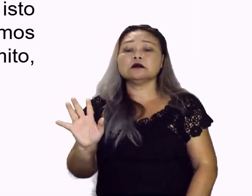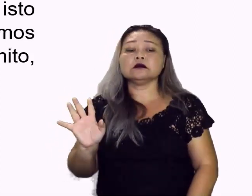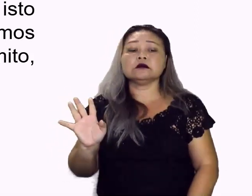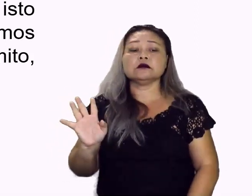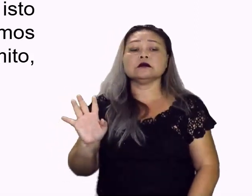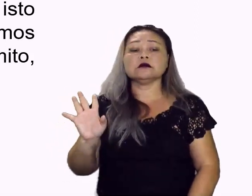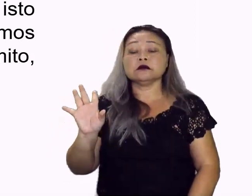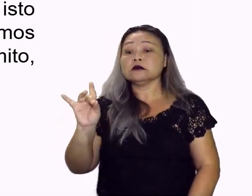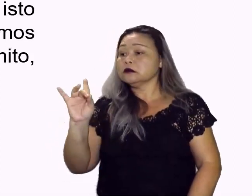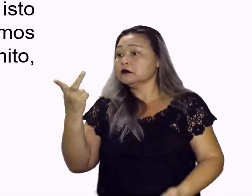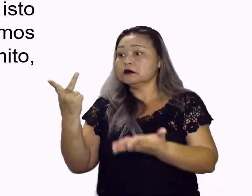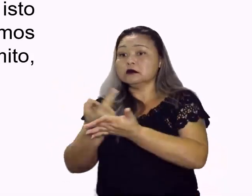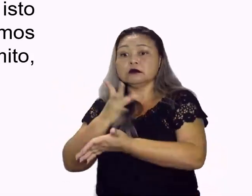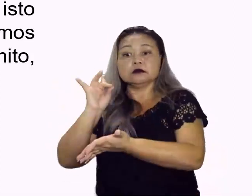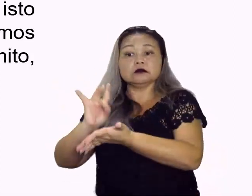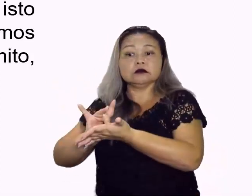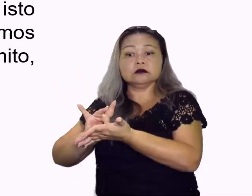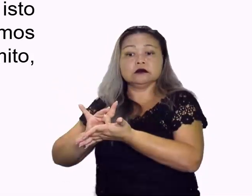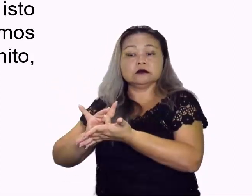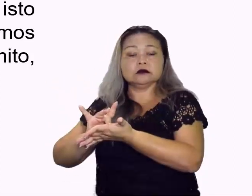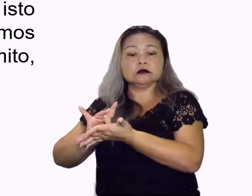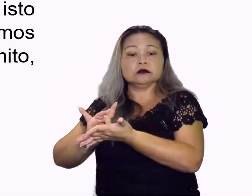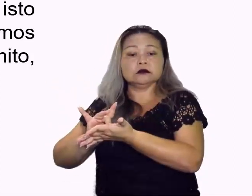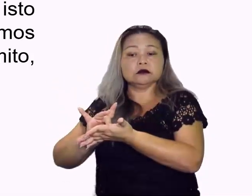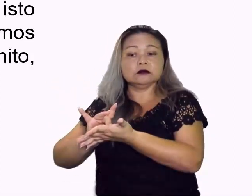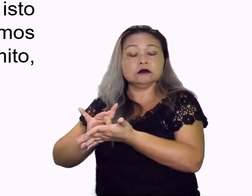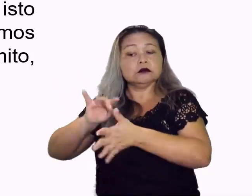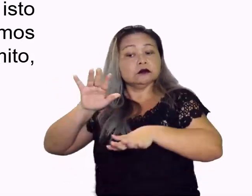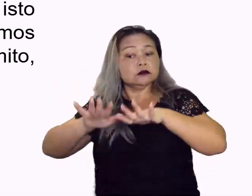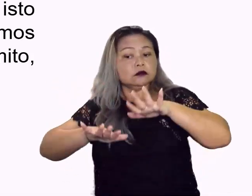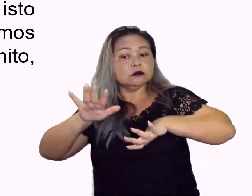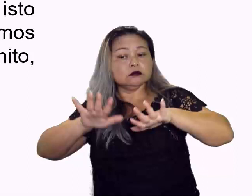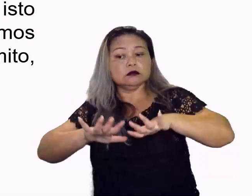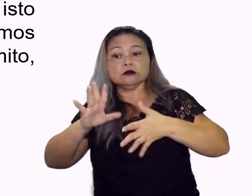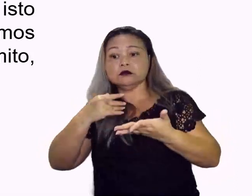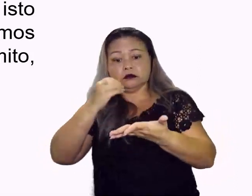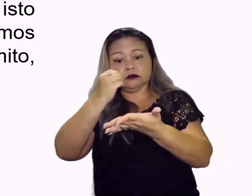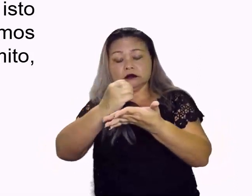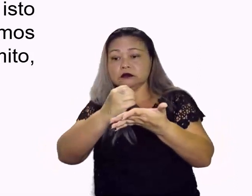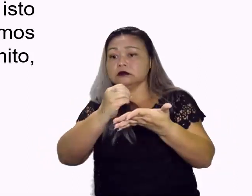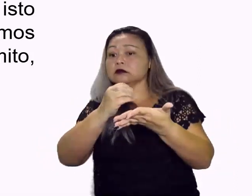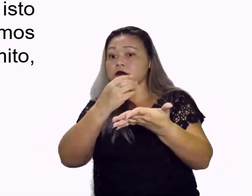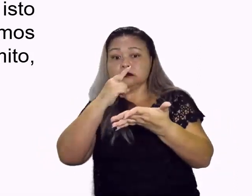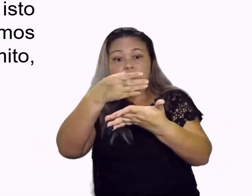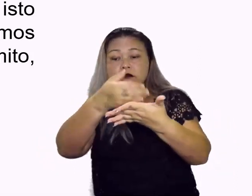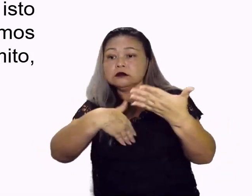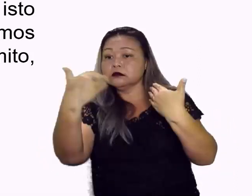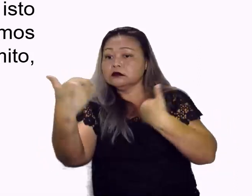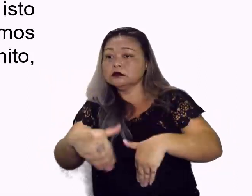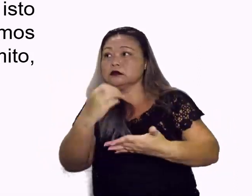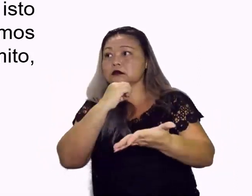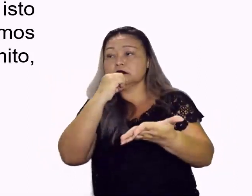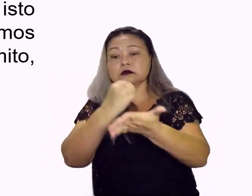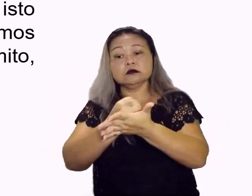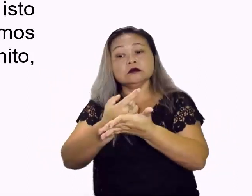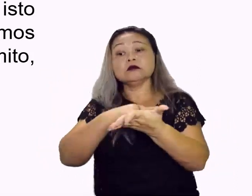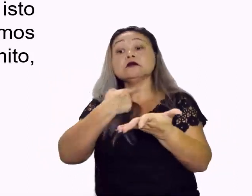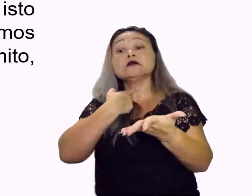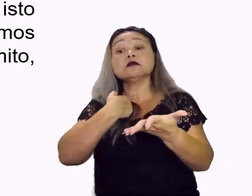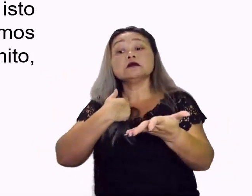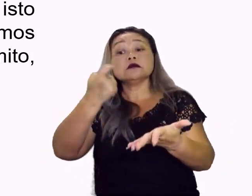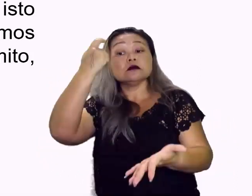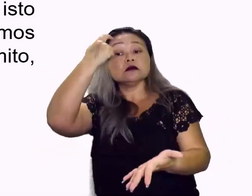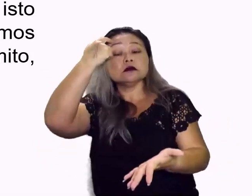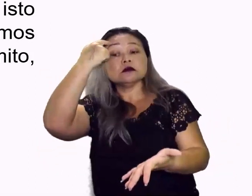Aqui é um fato que ocorreu. Às vezes eu tirei 0 na prova, é fato. Mas aqui eu tenho uma vontade e tenho uma